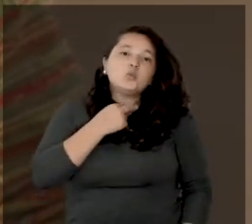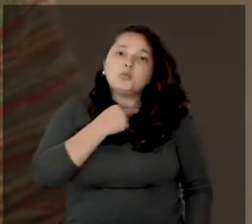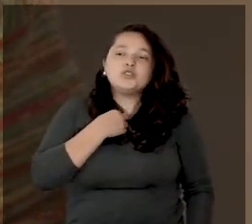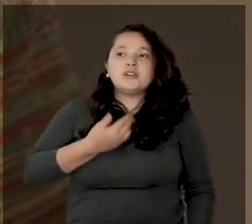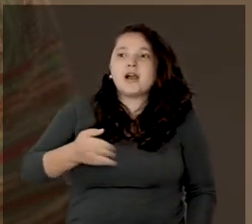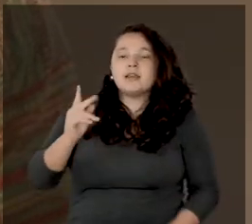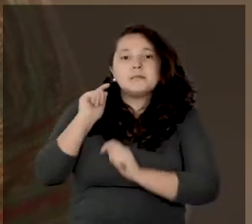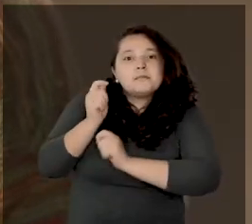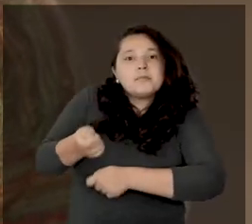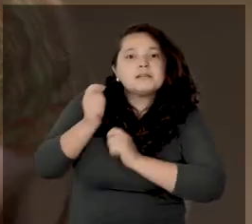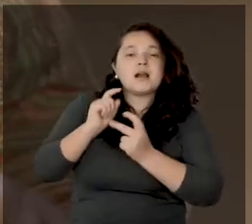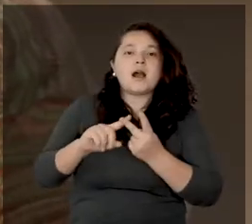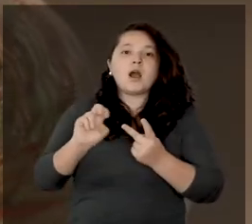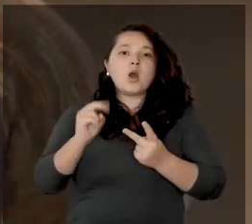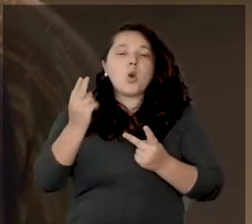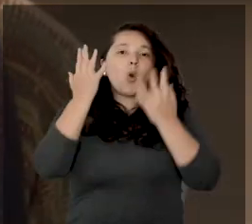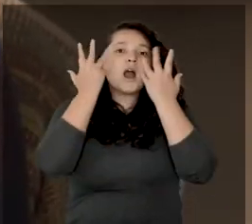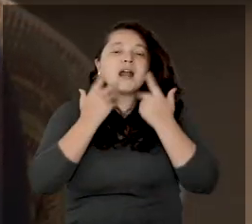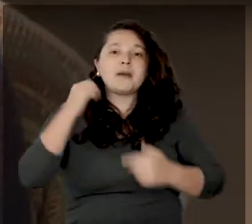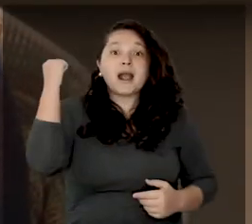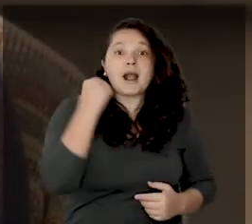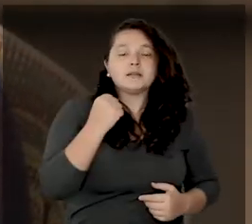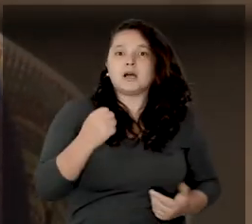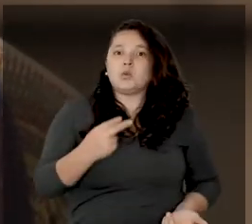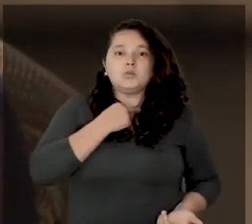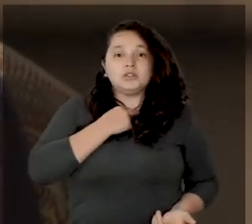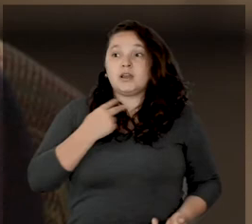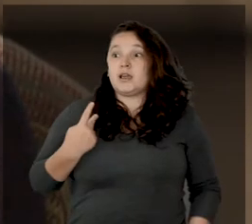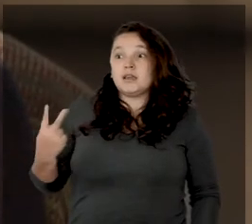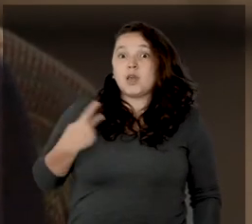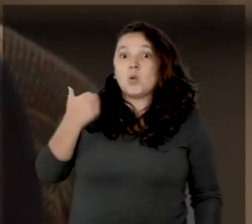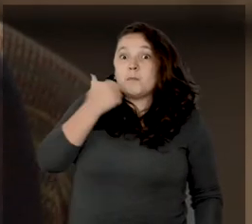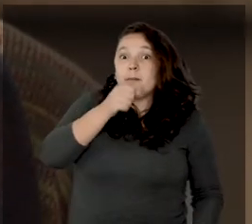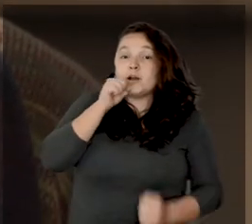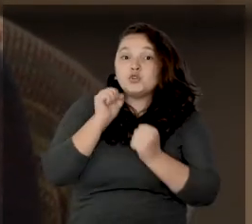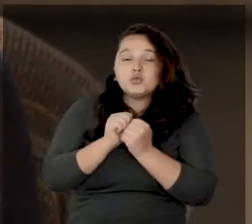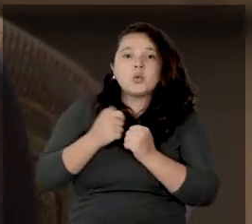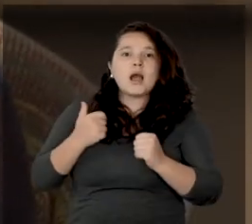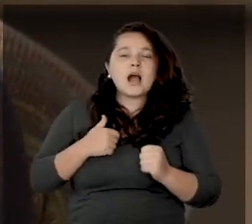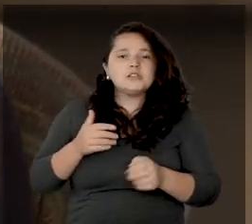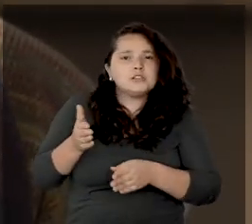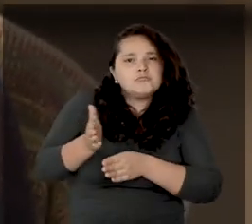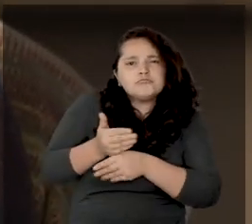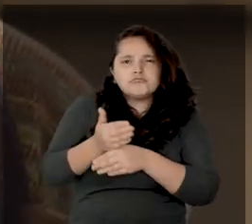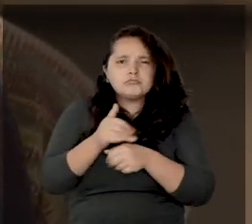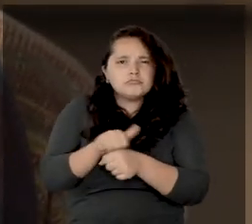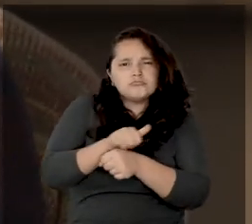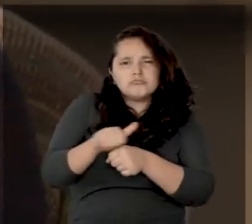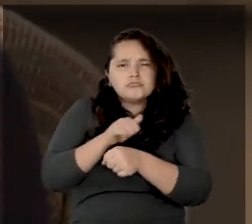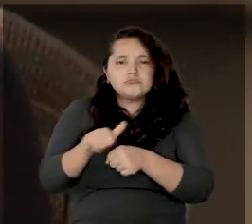lugar. Então a gente fugia por cima da montanha, eu e minha mãe, a gente levava alguns produtos que a gente conseguia na cidade, como óleo, açúcar, arroz,